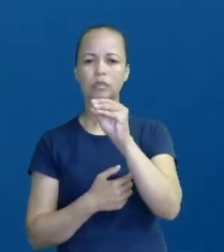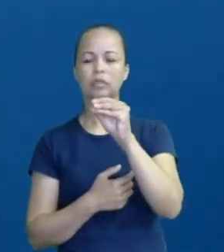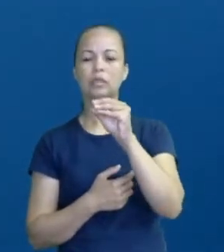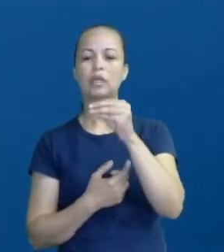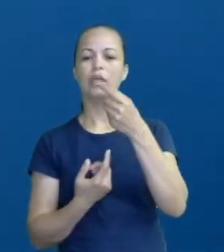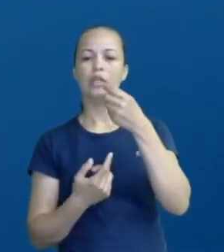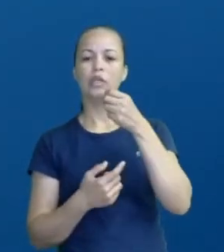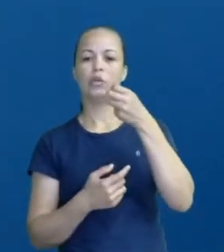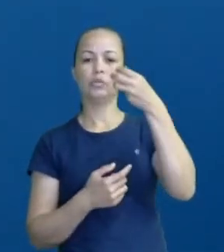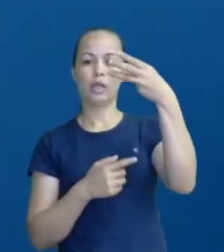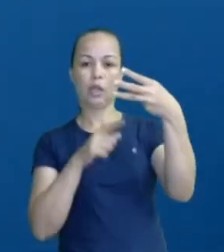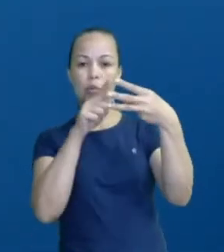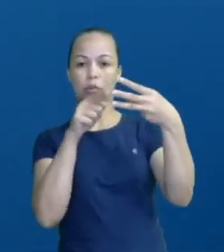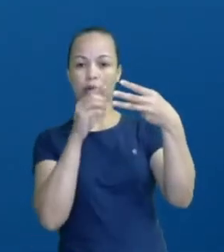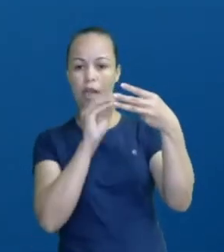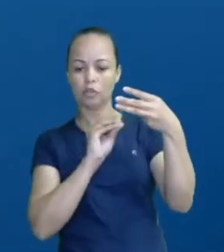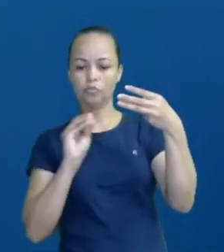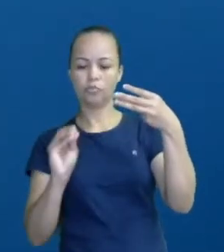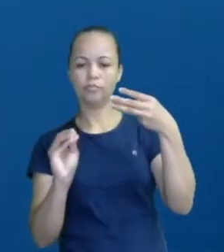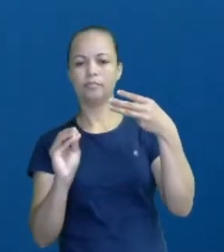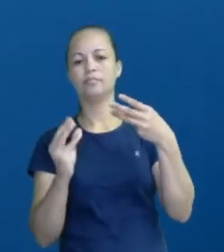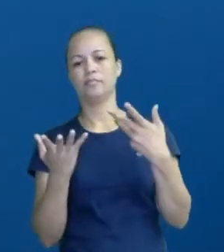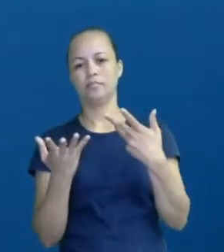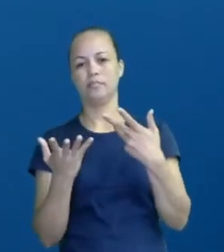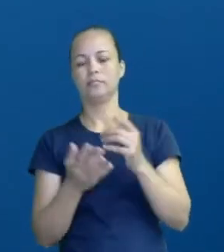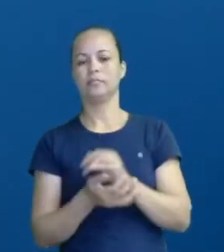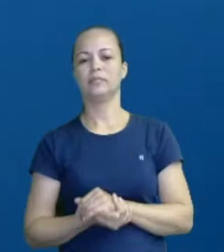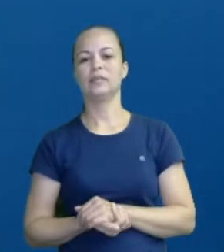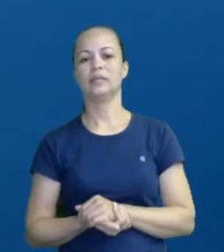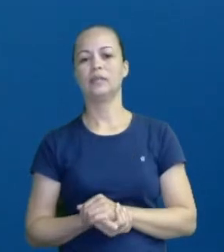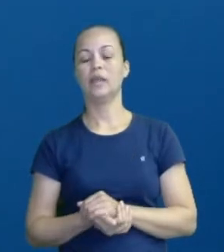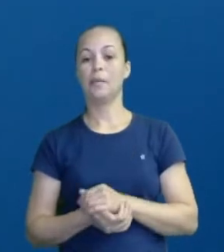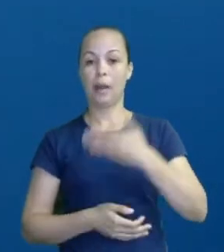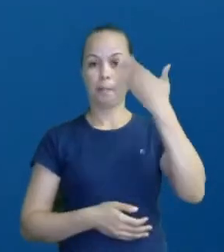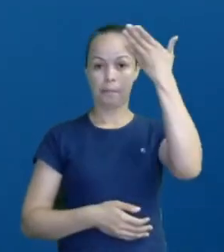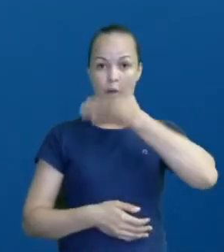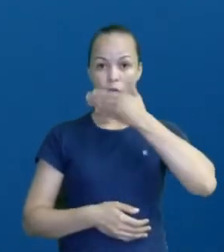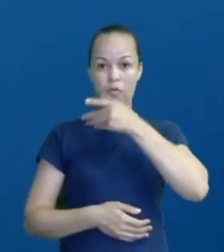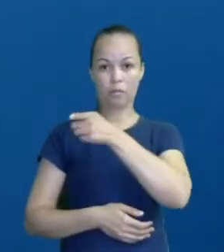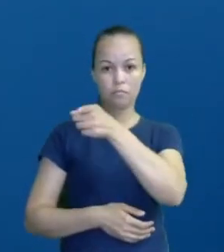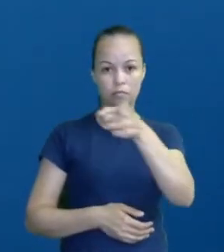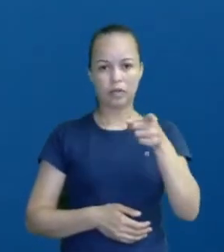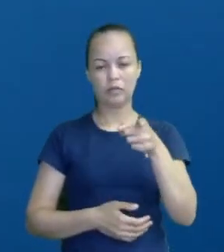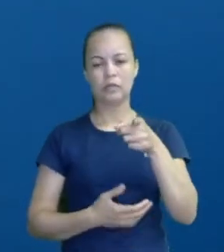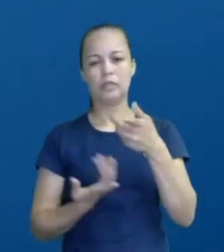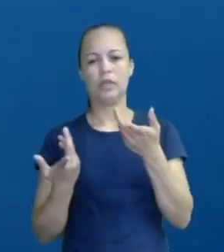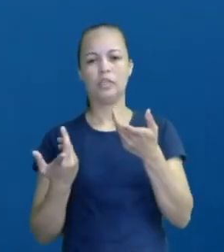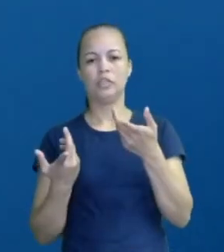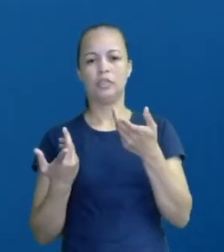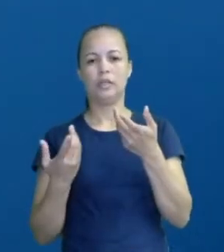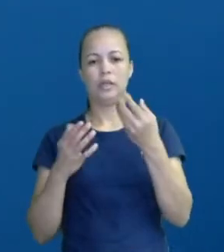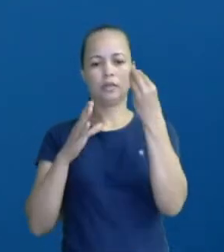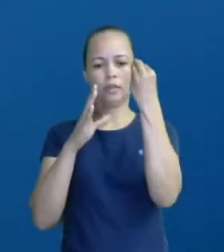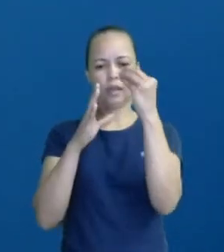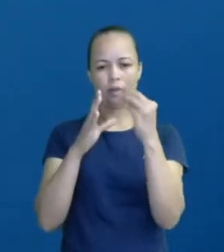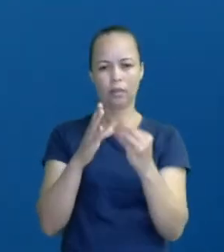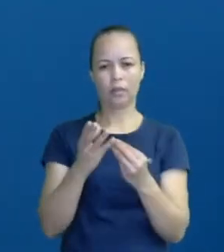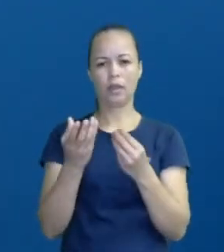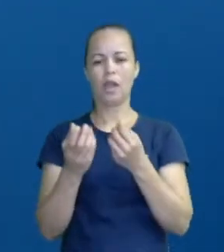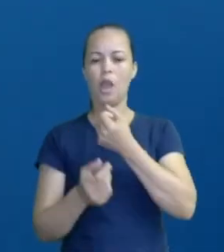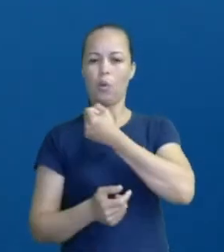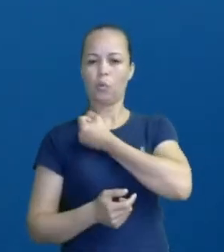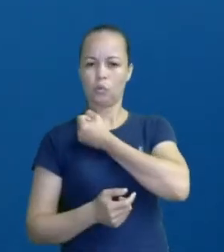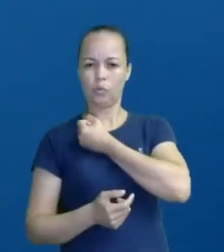o 3. Só isso, tá certo? Para provar para vocês que essa decomposição é o